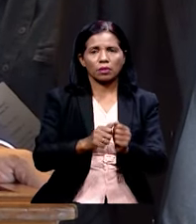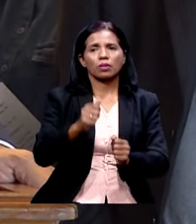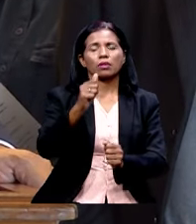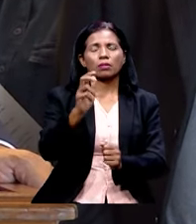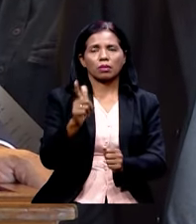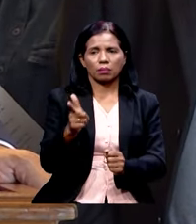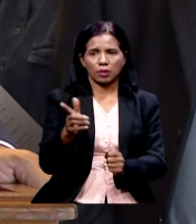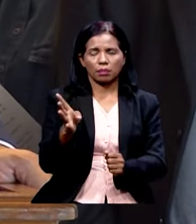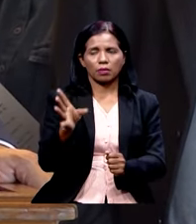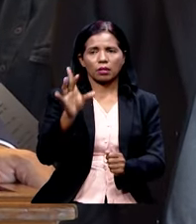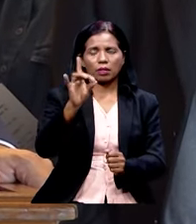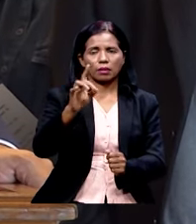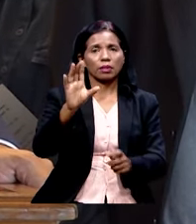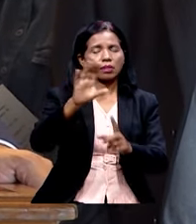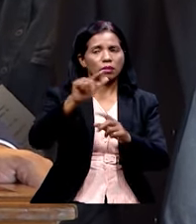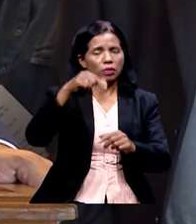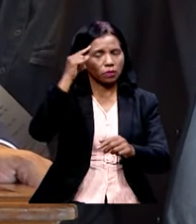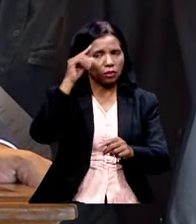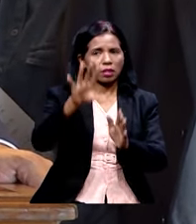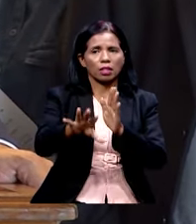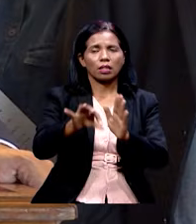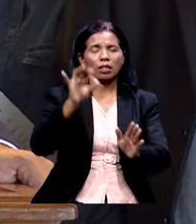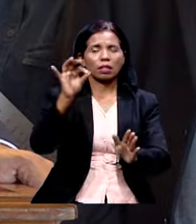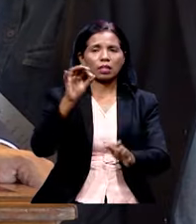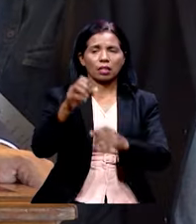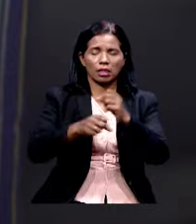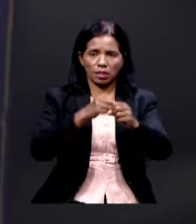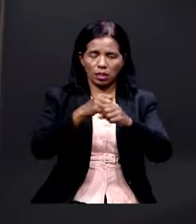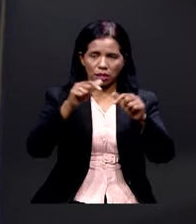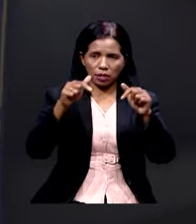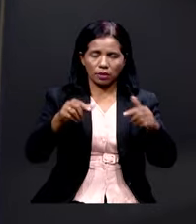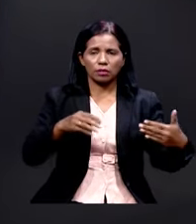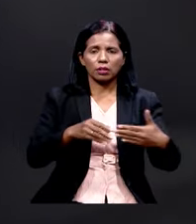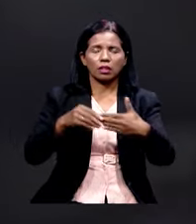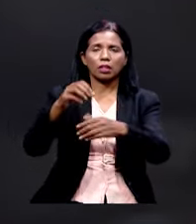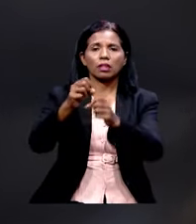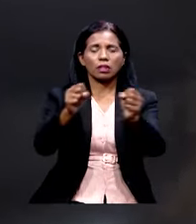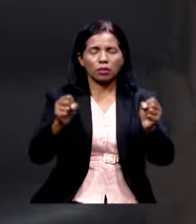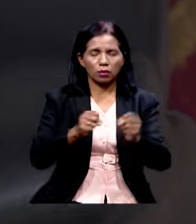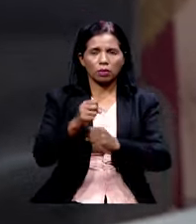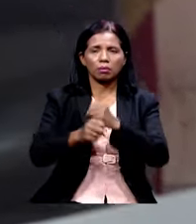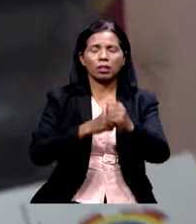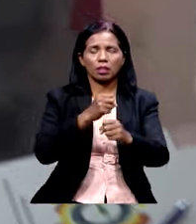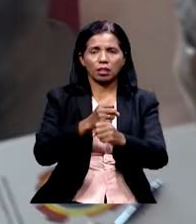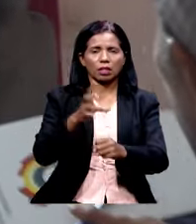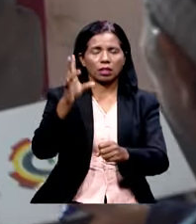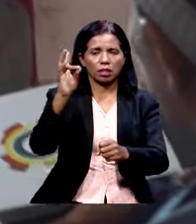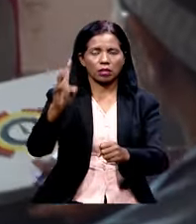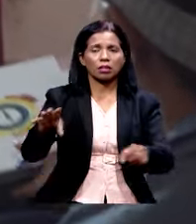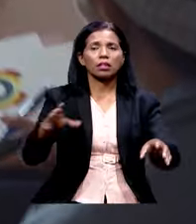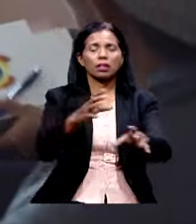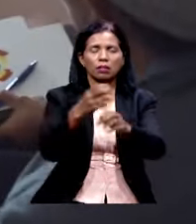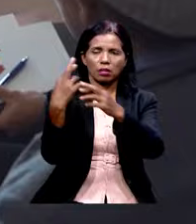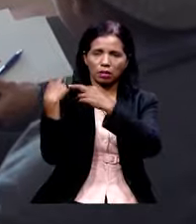Governante explica, chefe suco Sira nebe eleito e eleição Tinané, onde lidera suco Batinanghitu, seisimo posse e comemoração